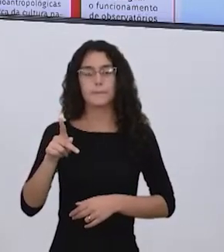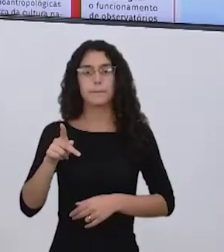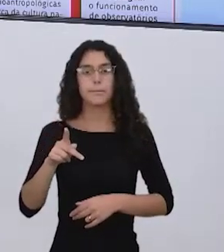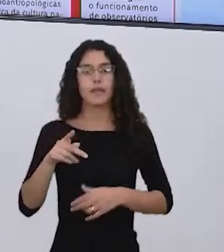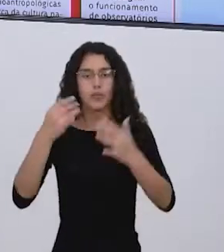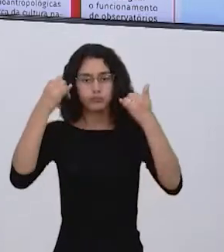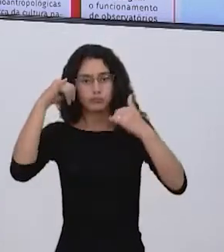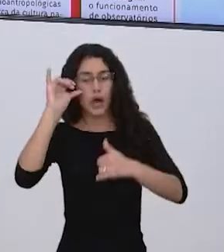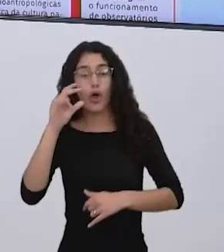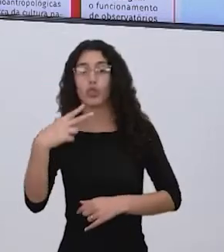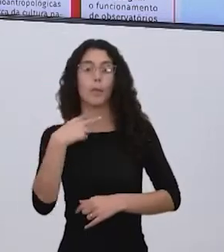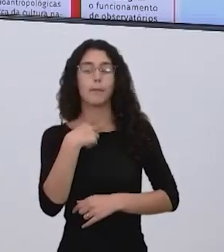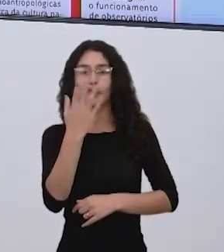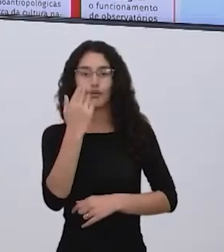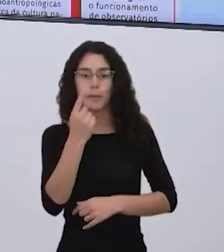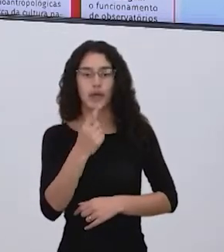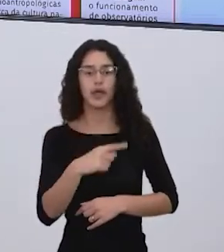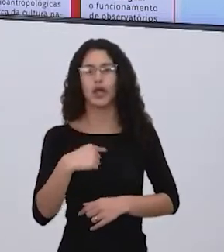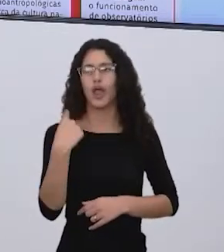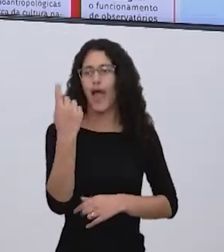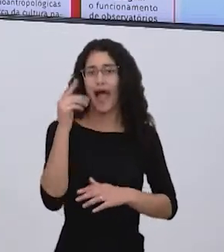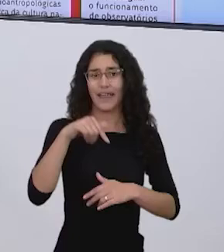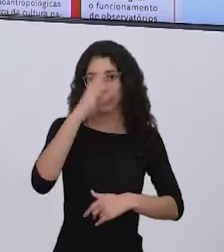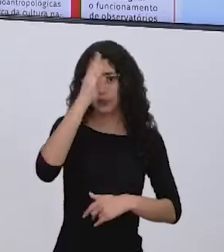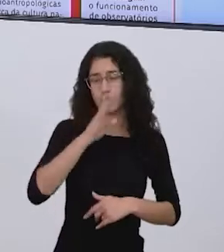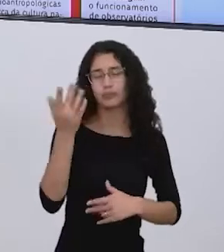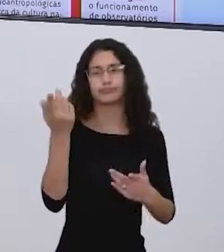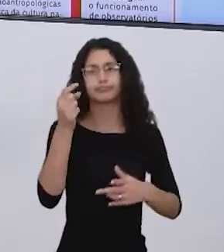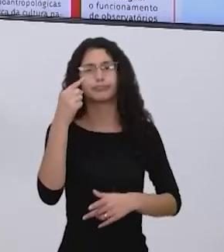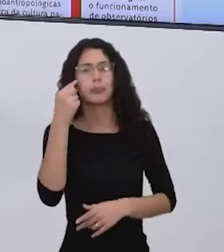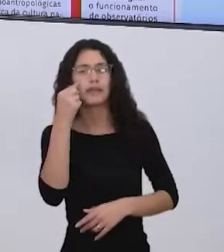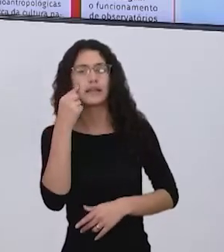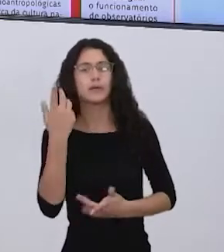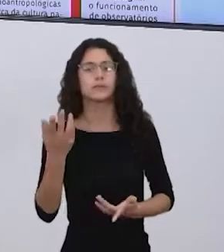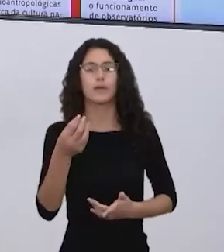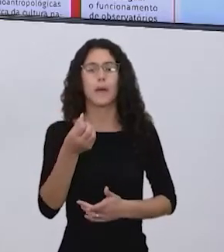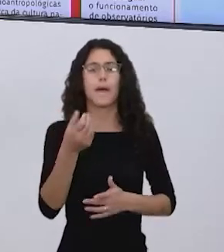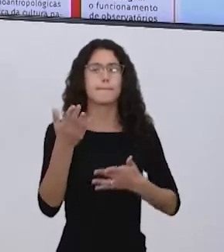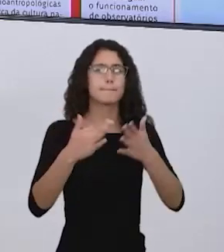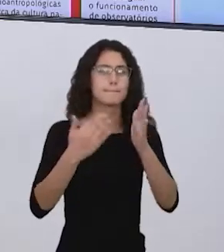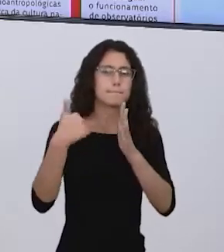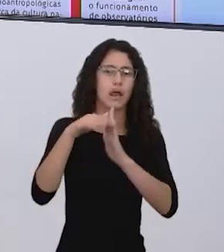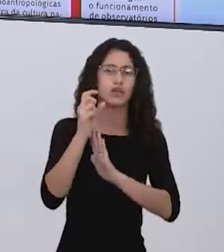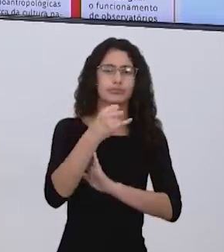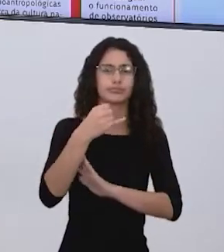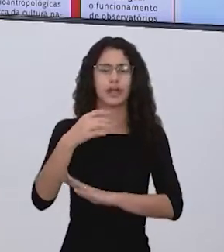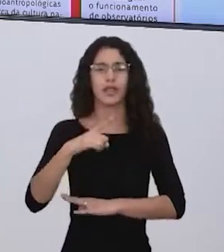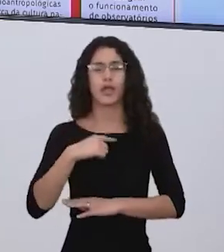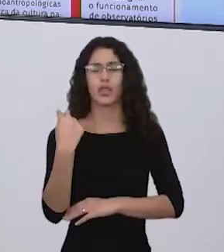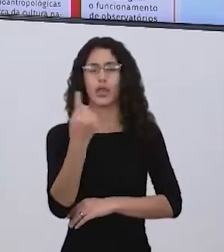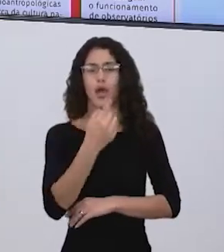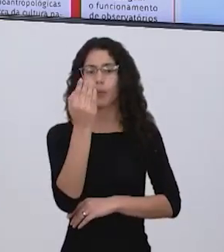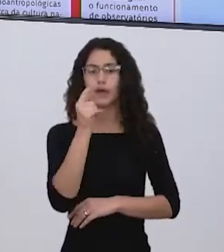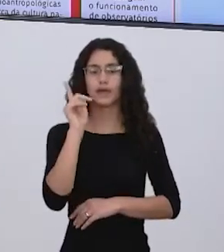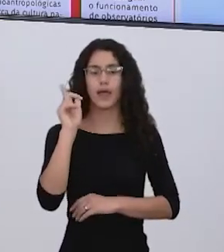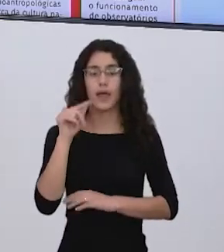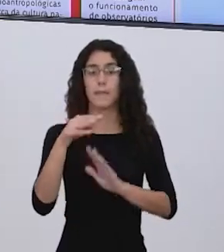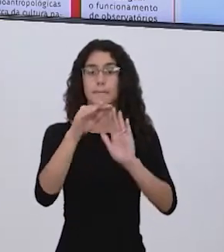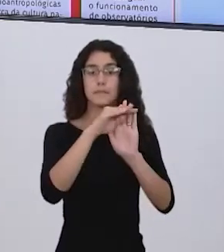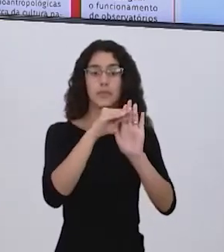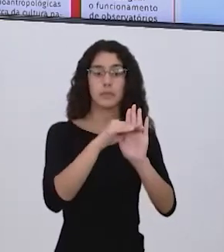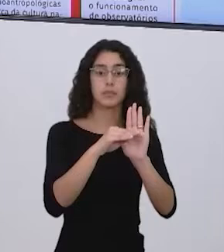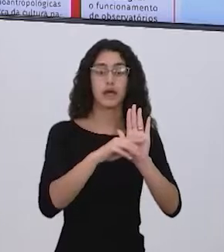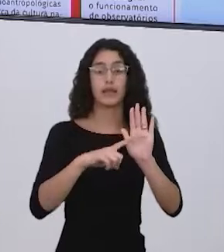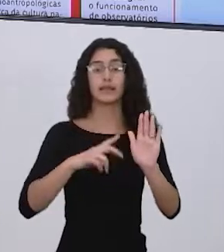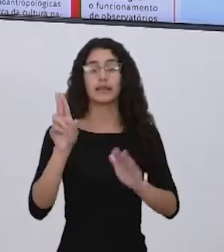bovina. Aqui, a nossa, quase que, se você for pensar, boa parte de vários aspectos da nossa alimentação são pautados